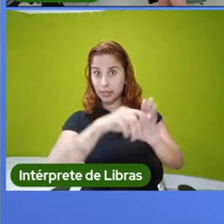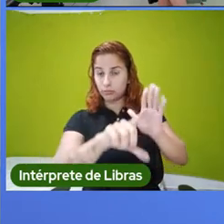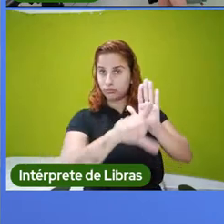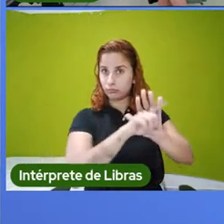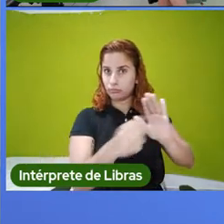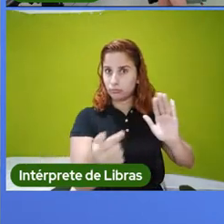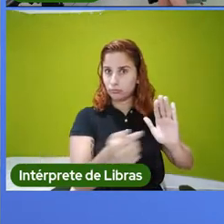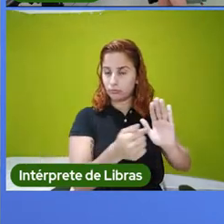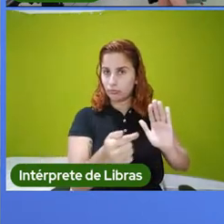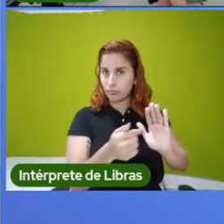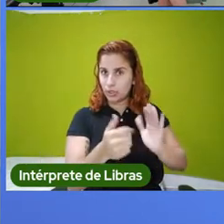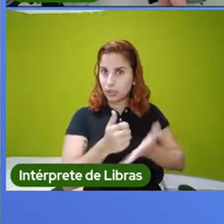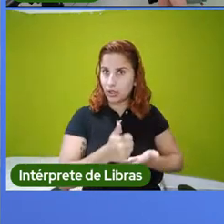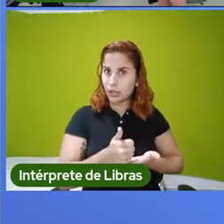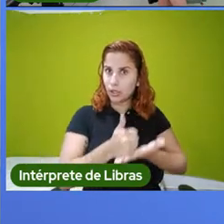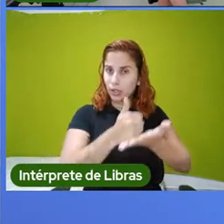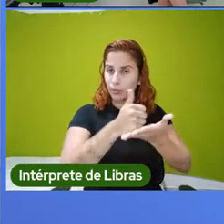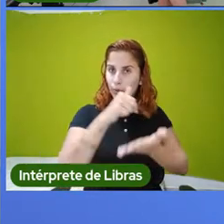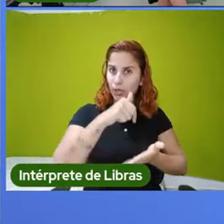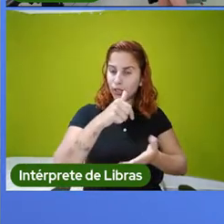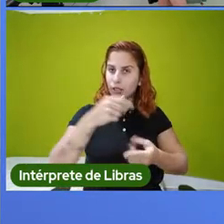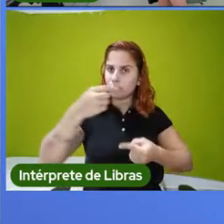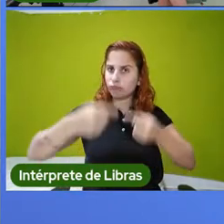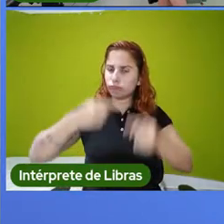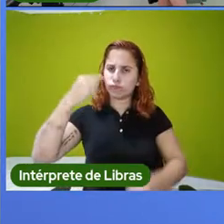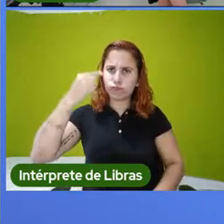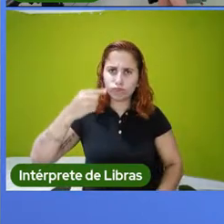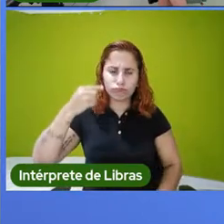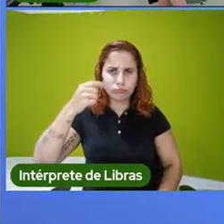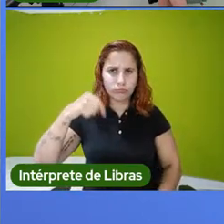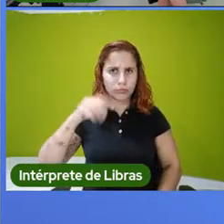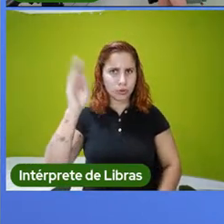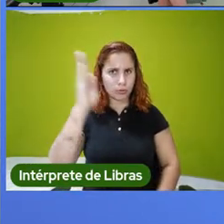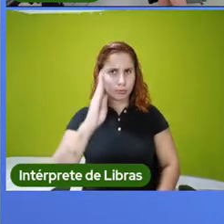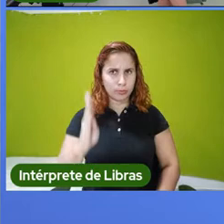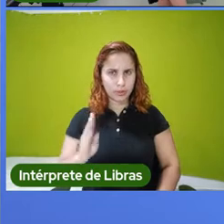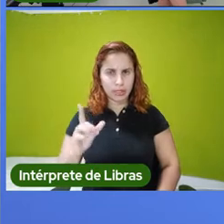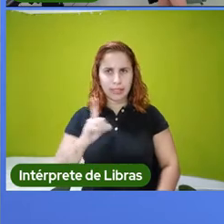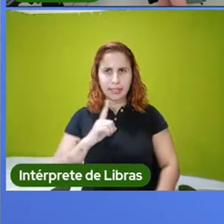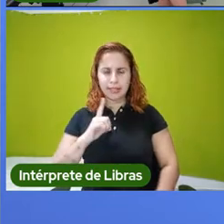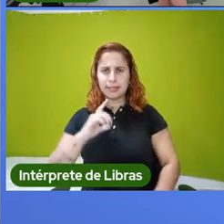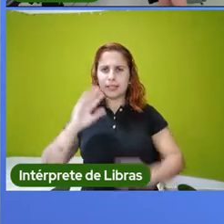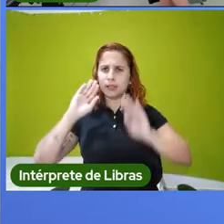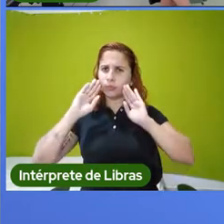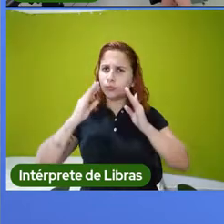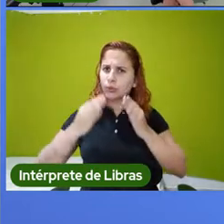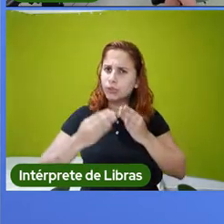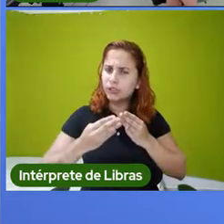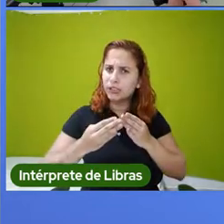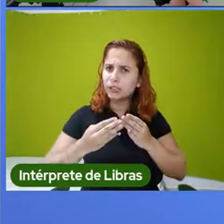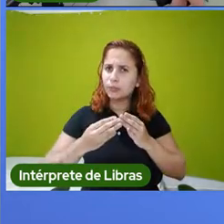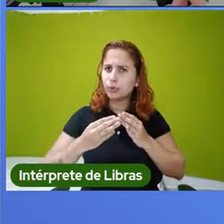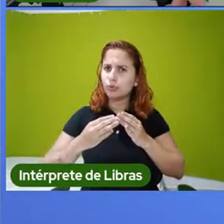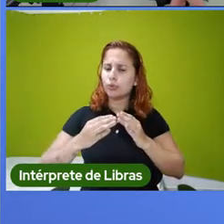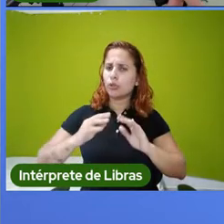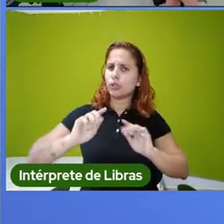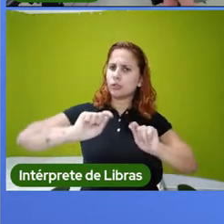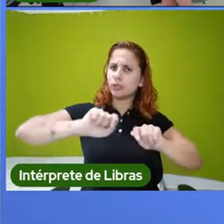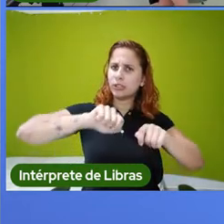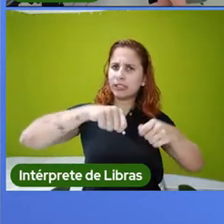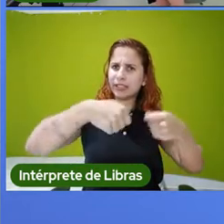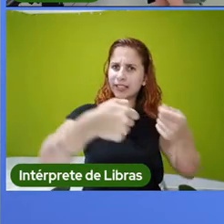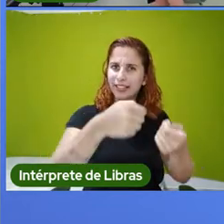da Convenção no ordenamento jurídico brasileiro provocou, que é o princípio da autonomia com apoios, né? O tema